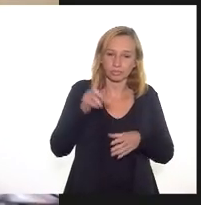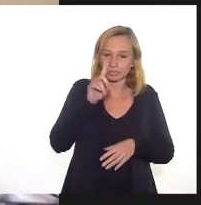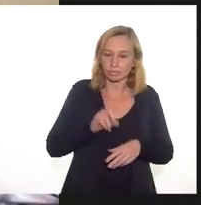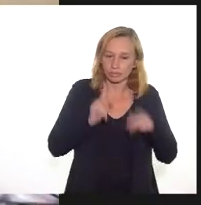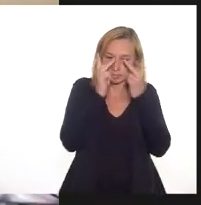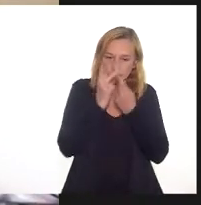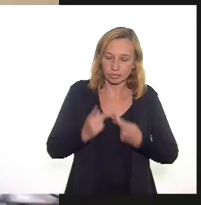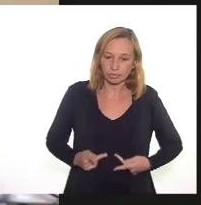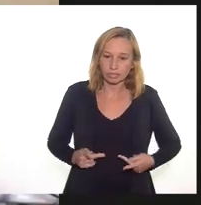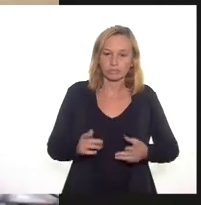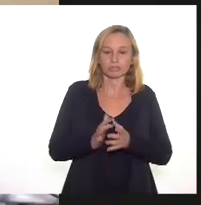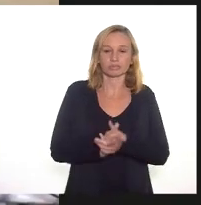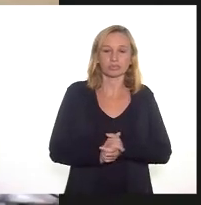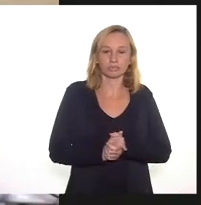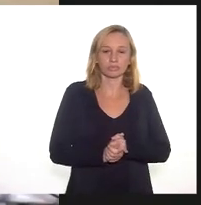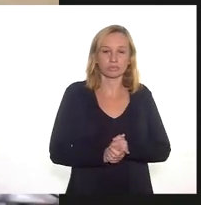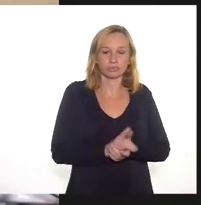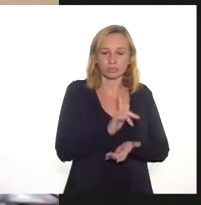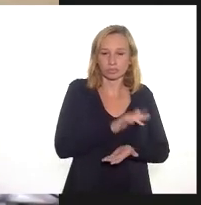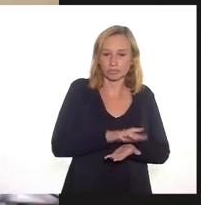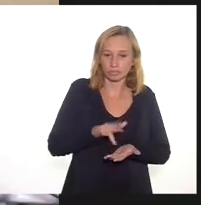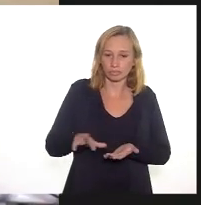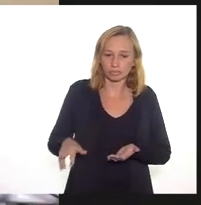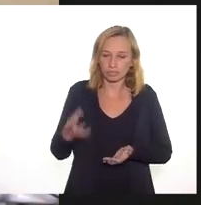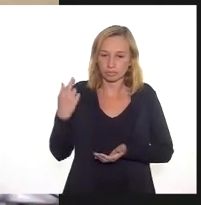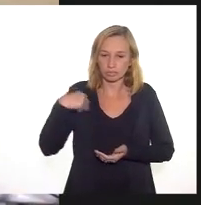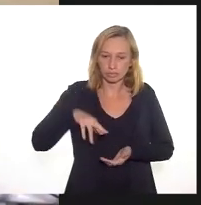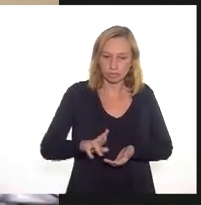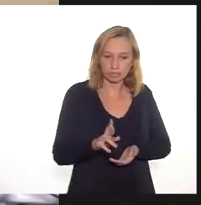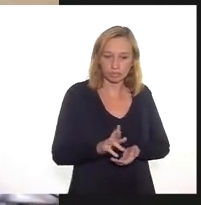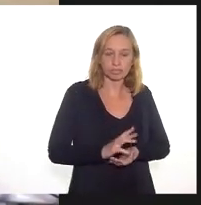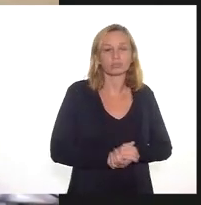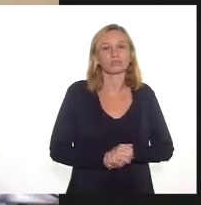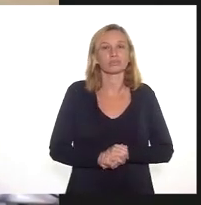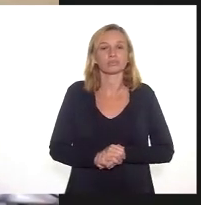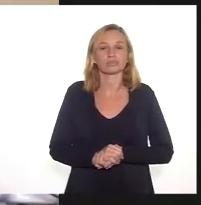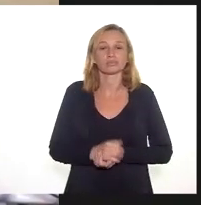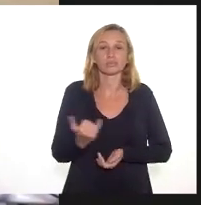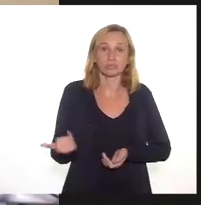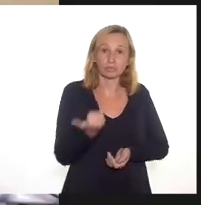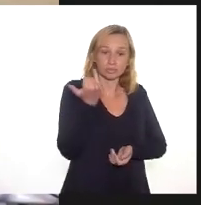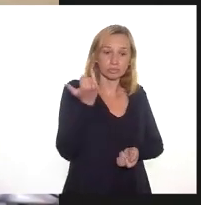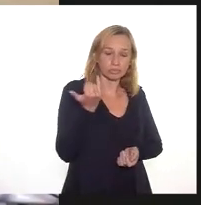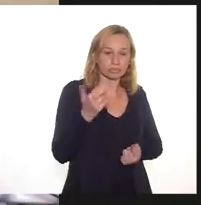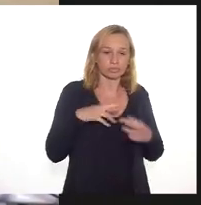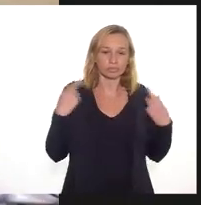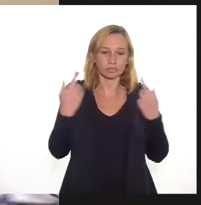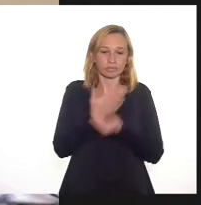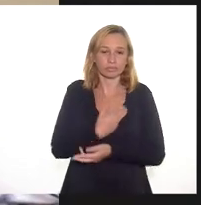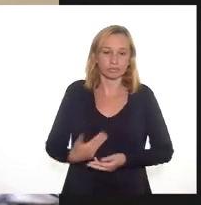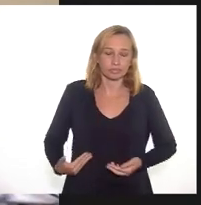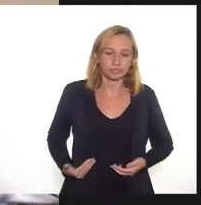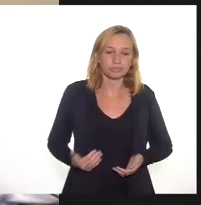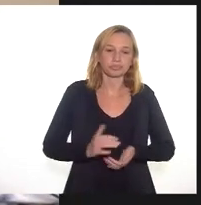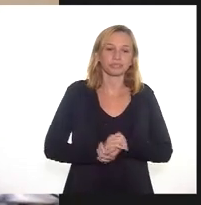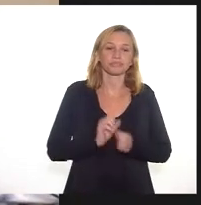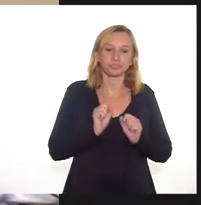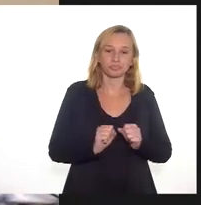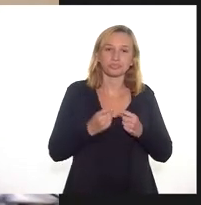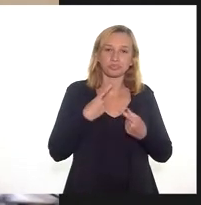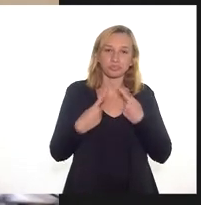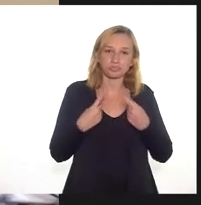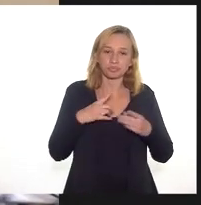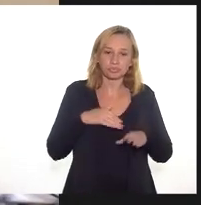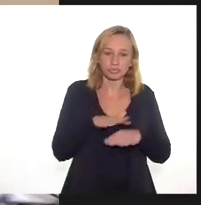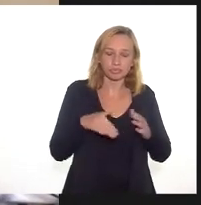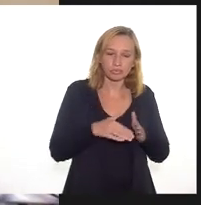com diferentes religiões e religiosidades, né? Importante que essa audiência pública pôde discutir todo